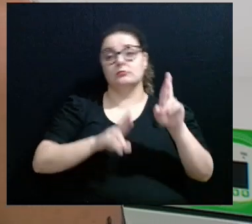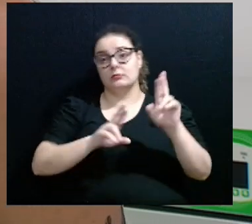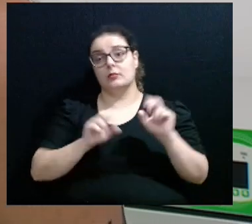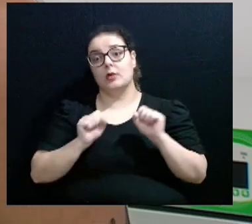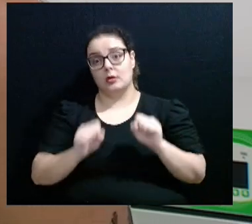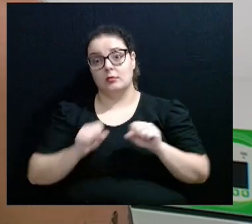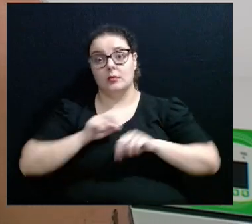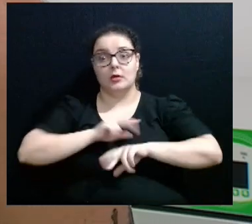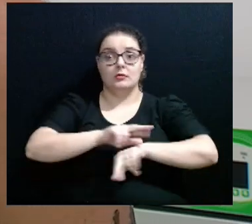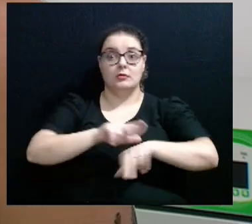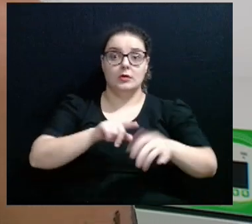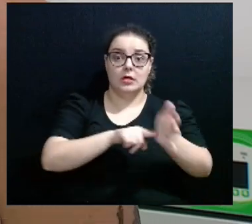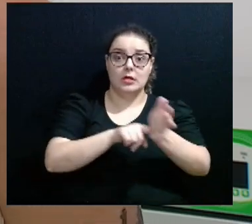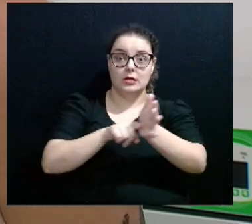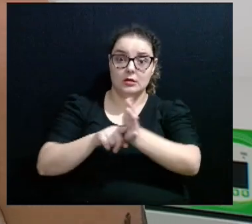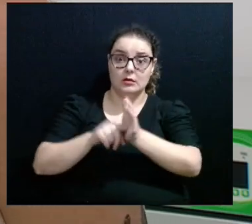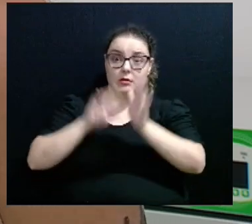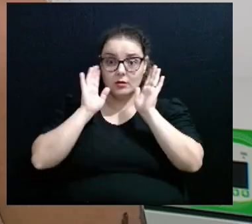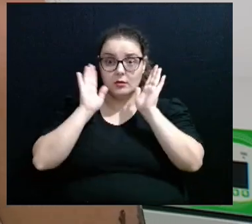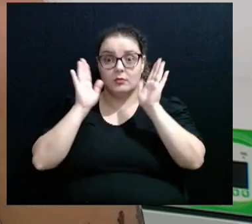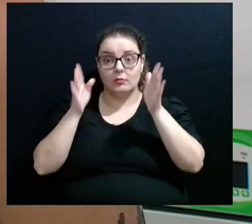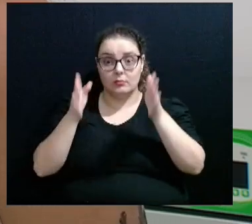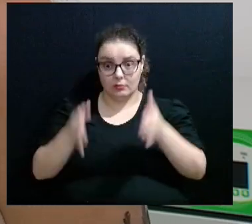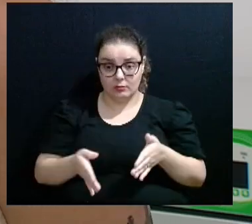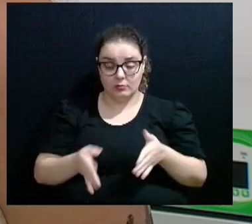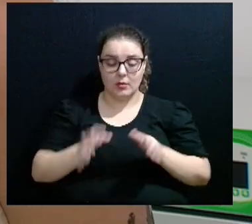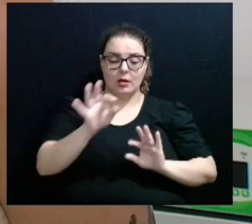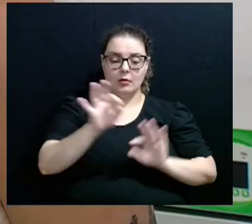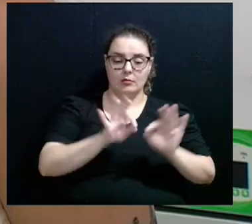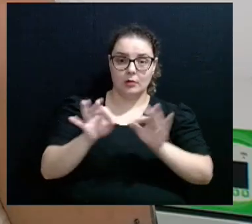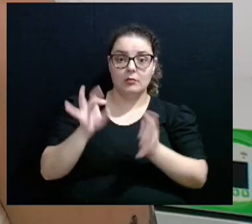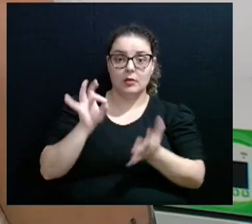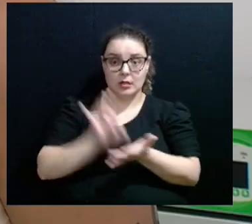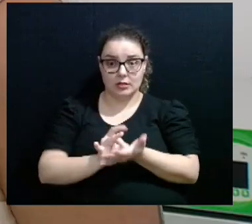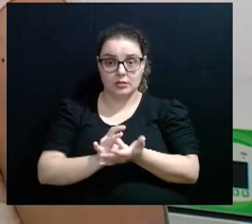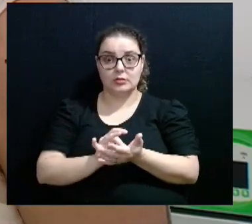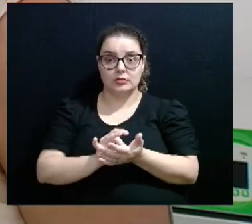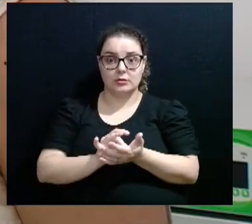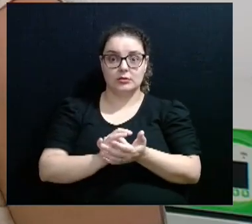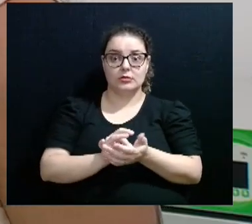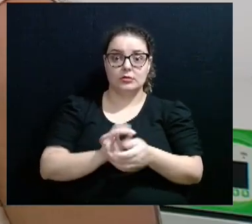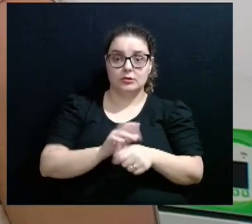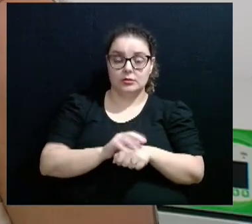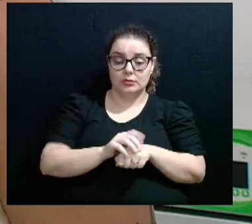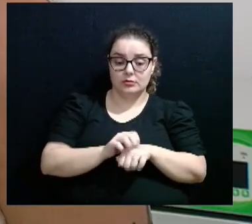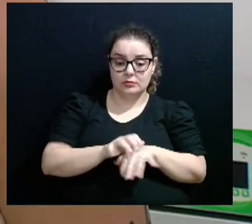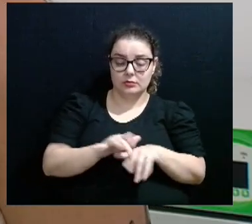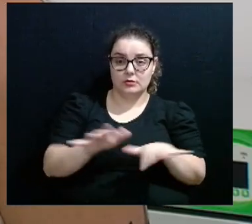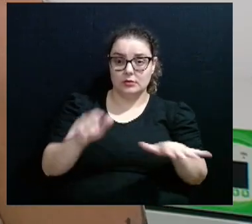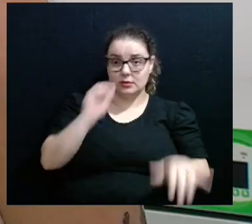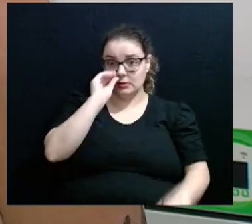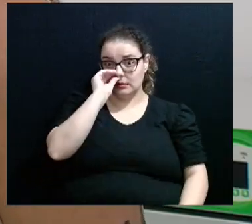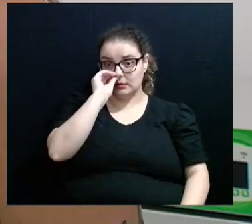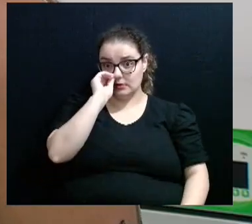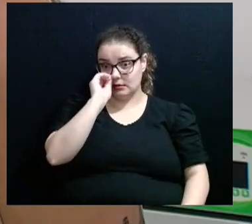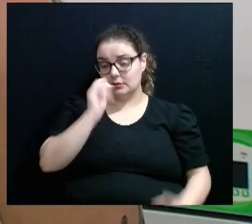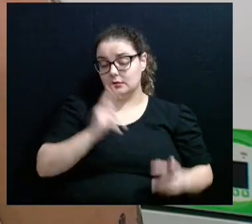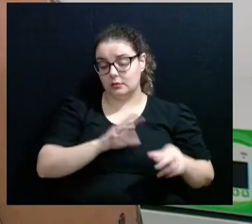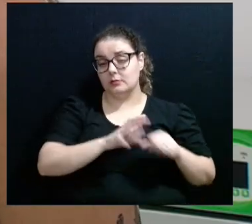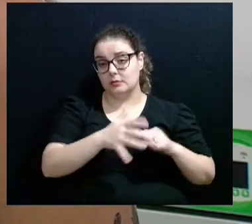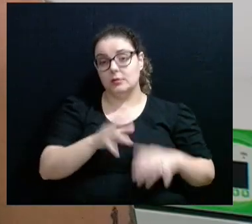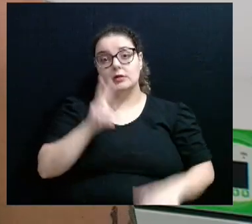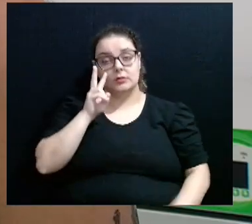pesquisas voltadas para a preparação de pandemia, como a Covid-19, né? A gente viu como é